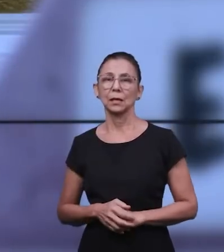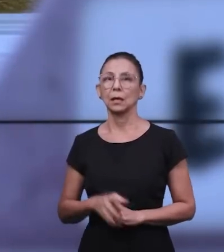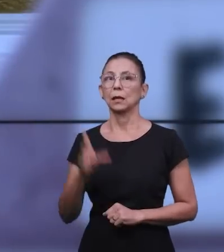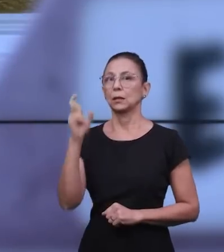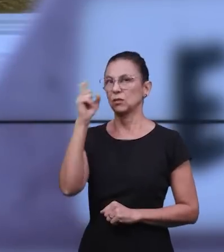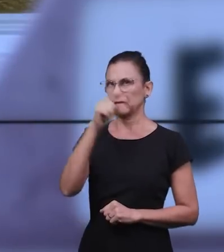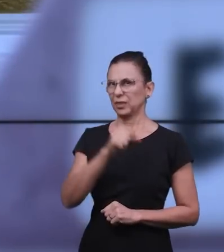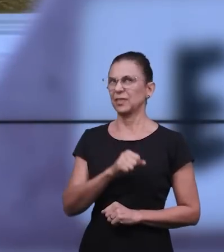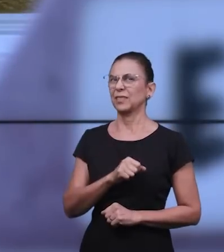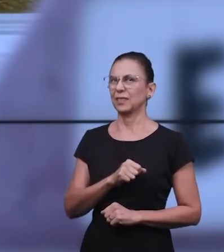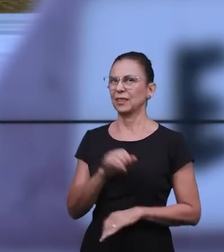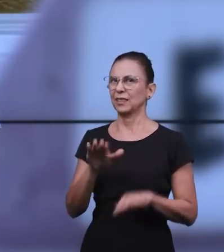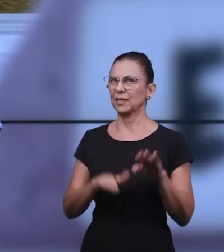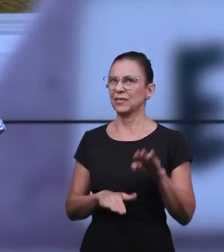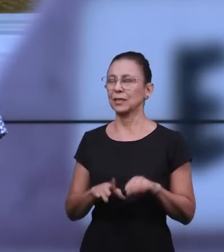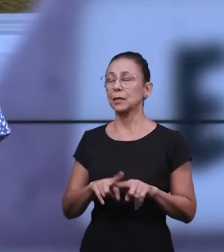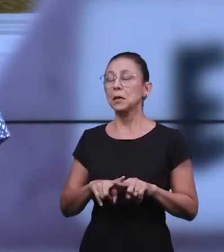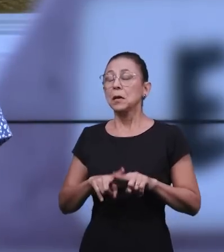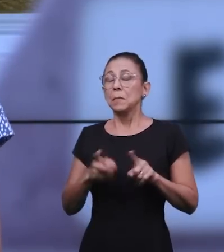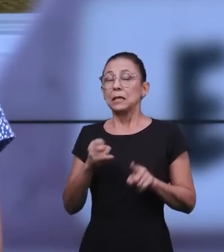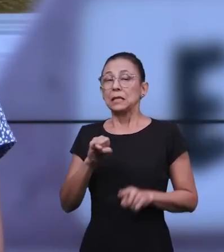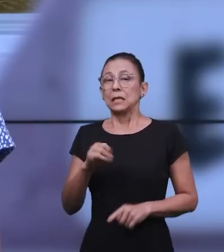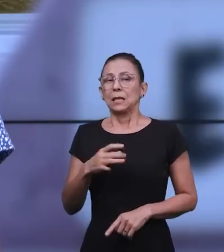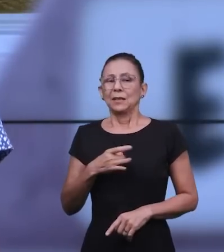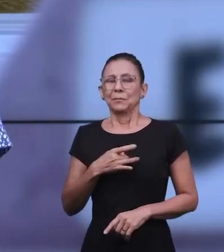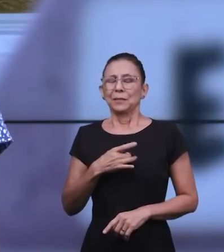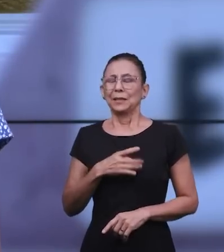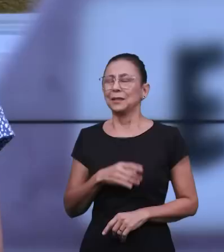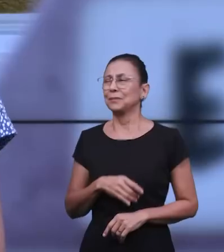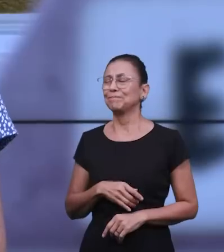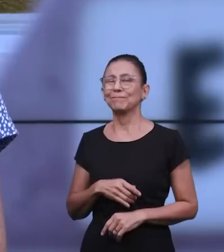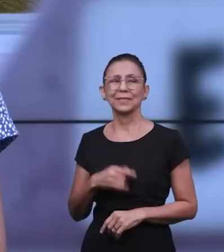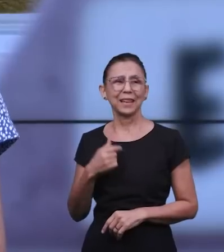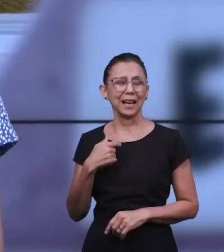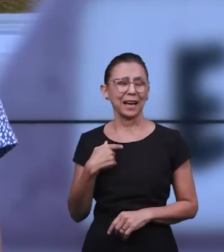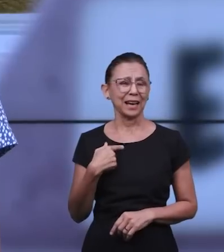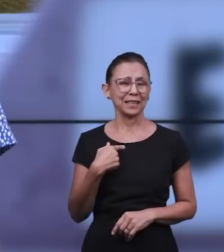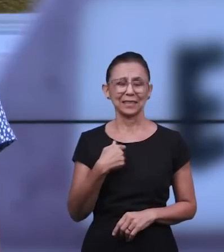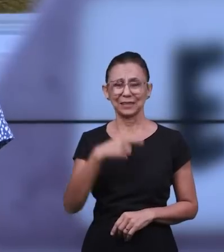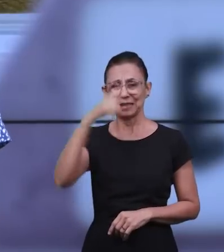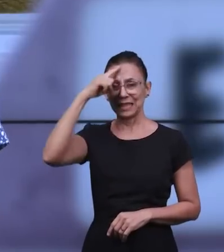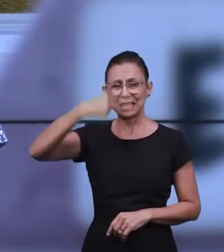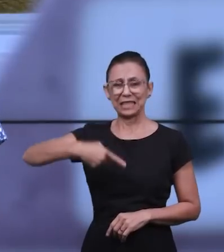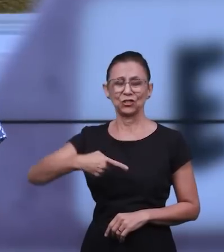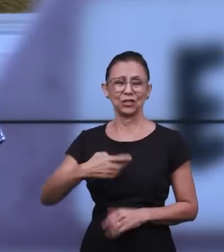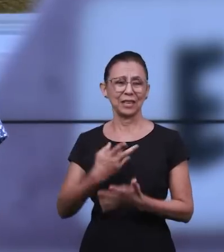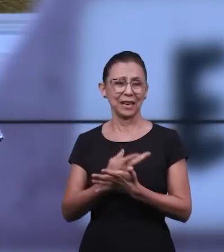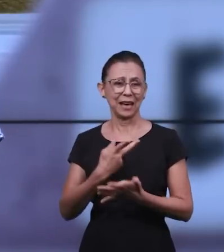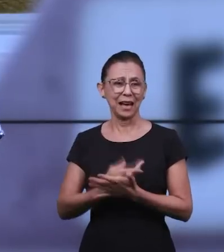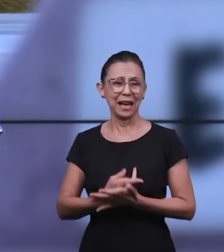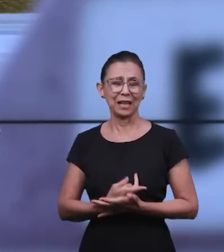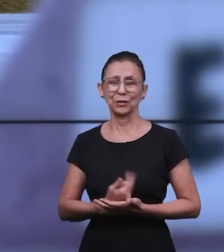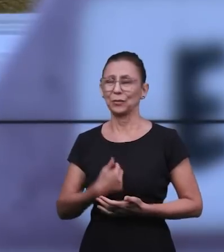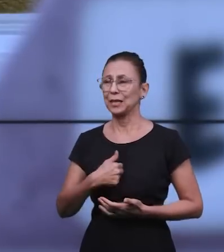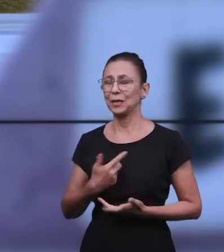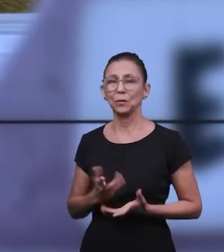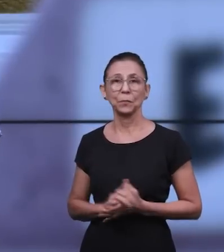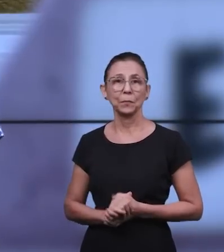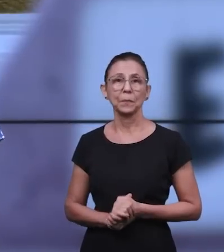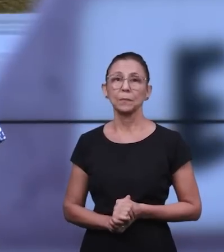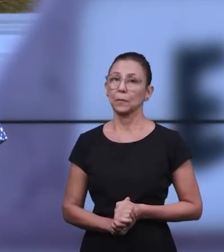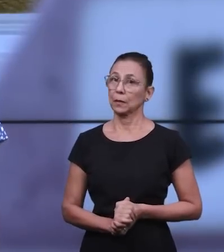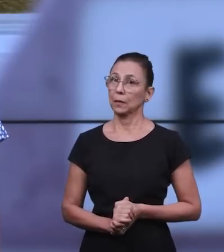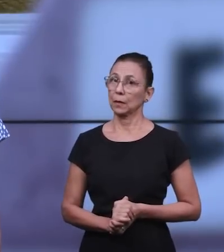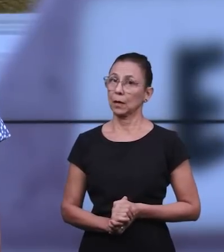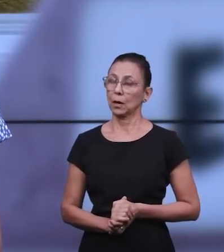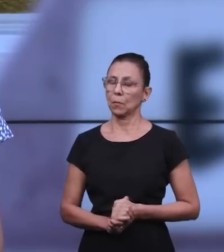agradável. Mas ainda que tenhamos medo e achamos que estamos errando porque estamos sendo muito duros, não podemos